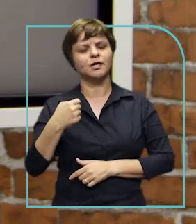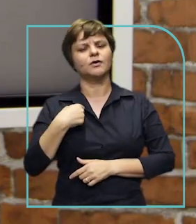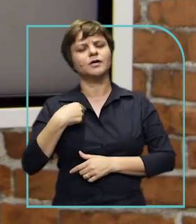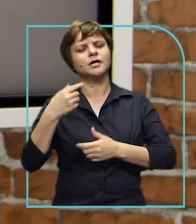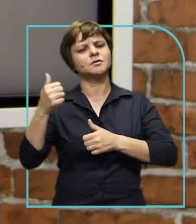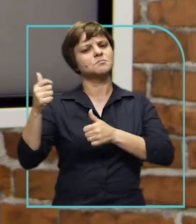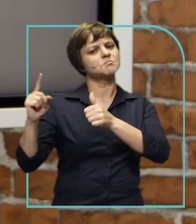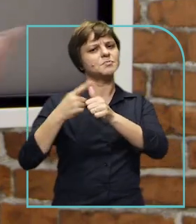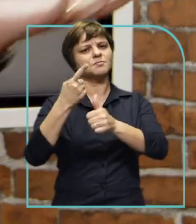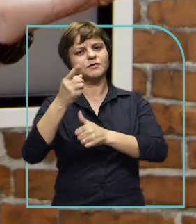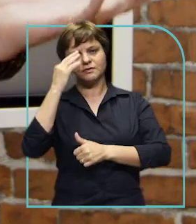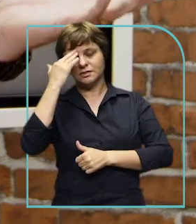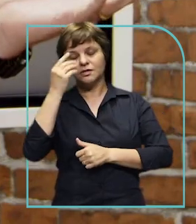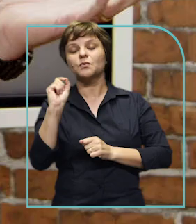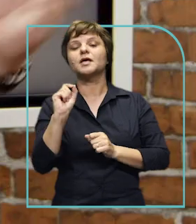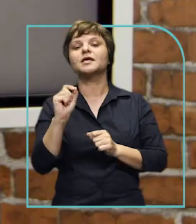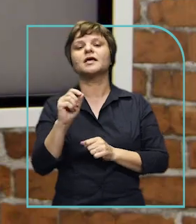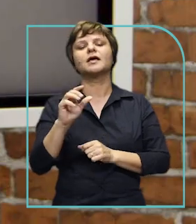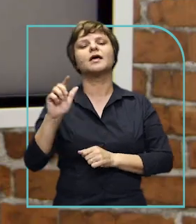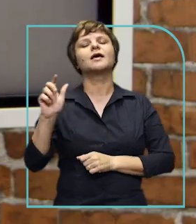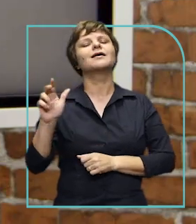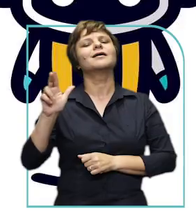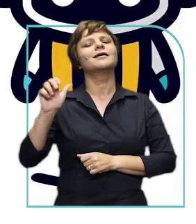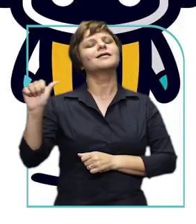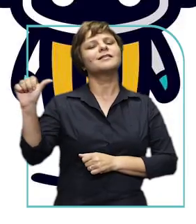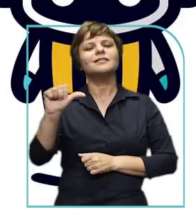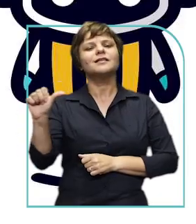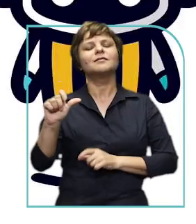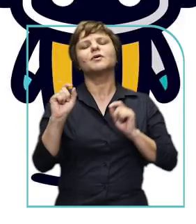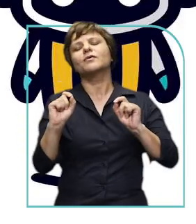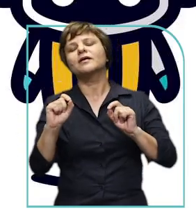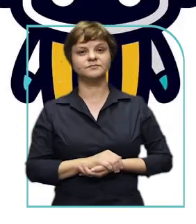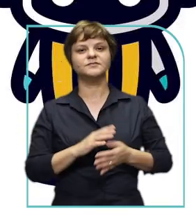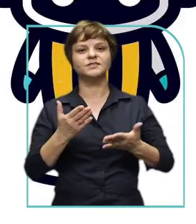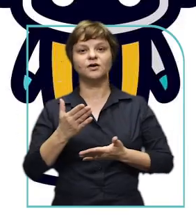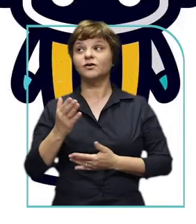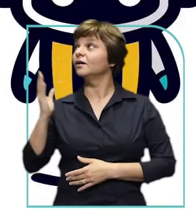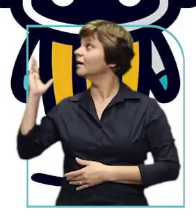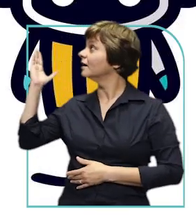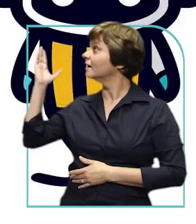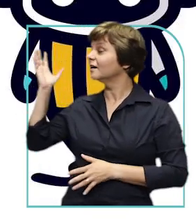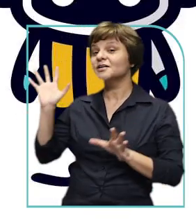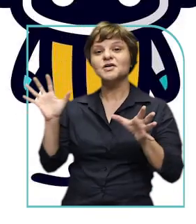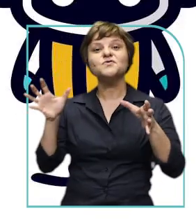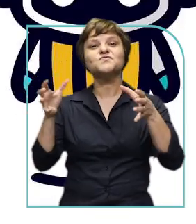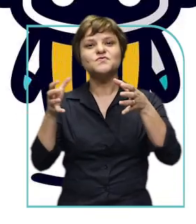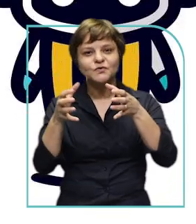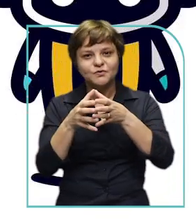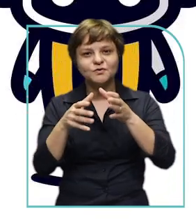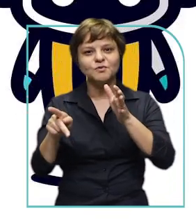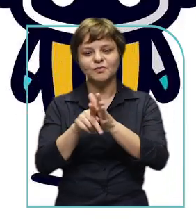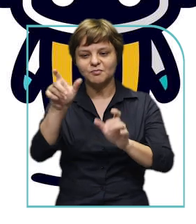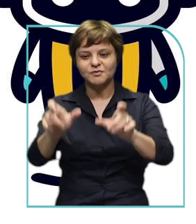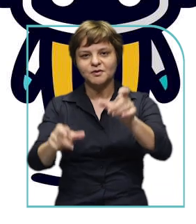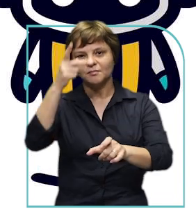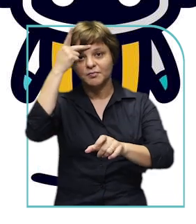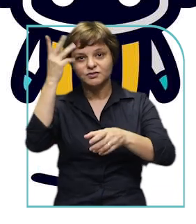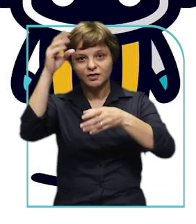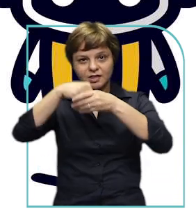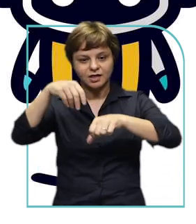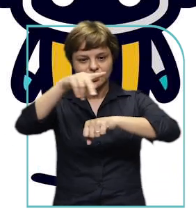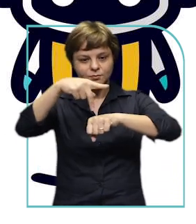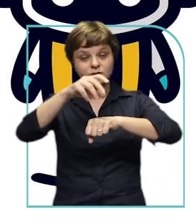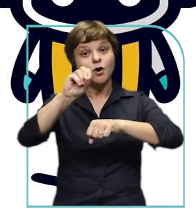que vocês entendam é o que é Talibã. Vamos lá comigo? O Talibã é um grupo formado por afegãos